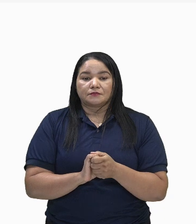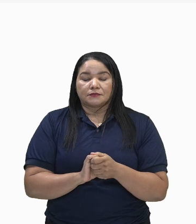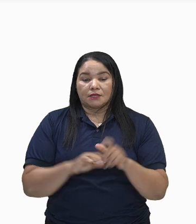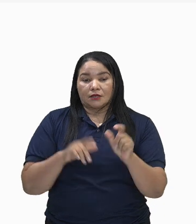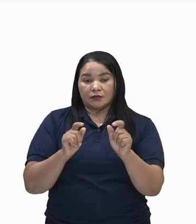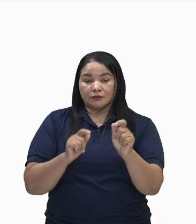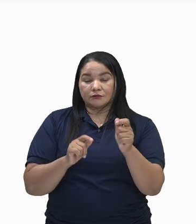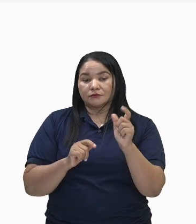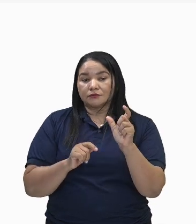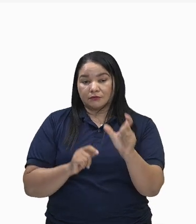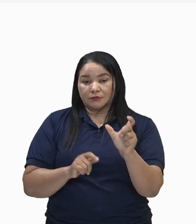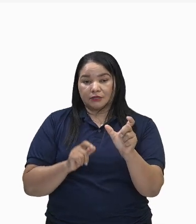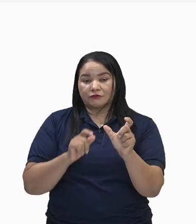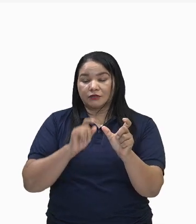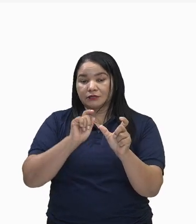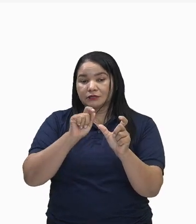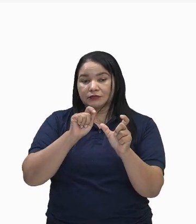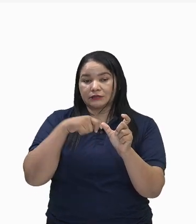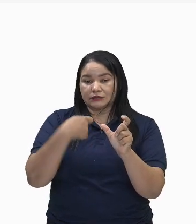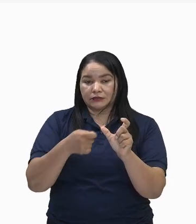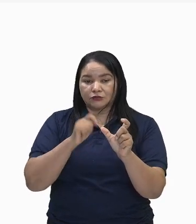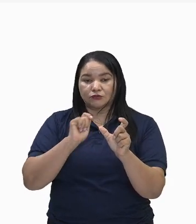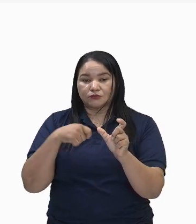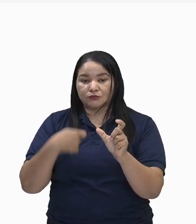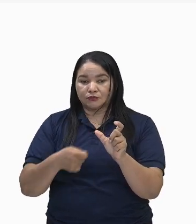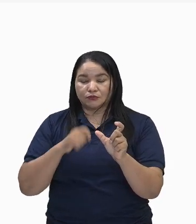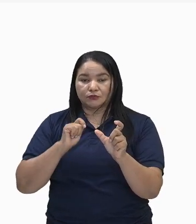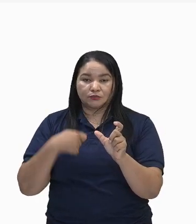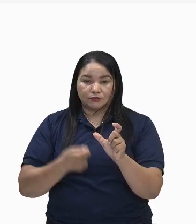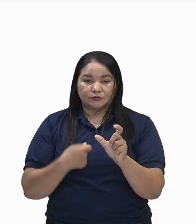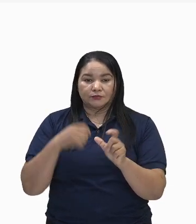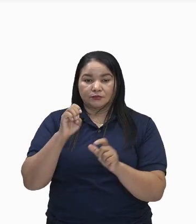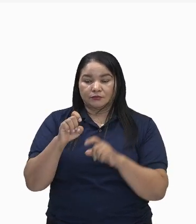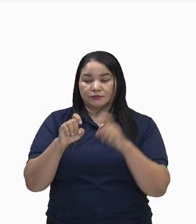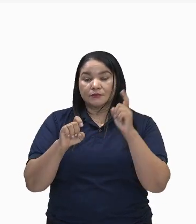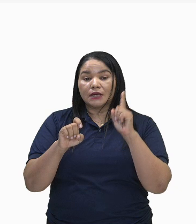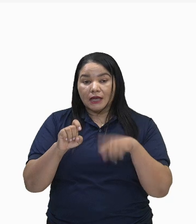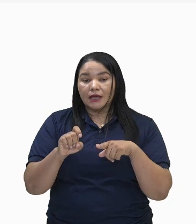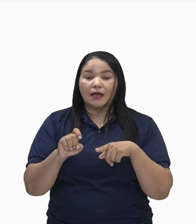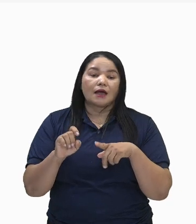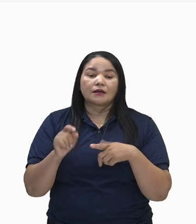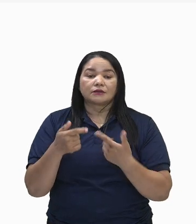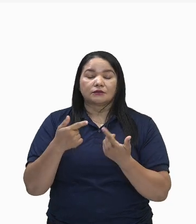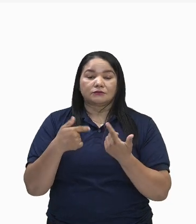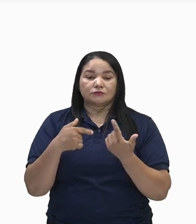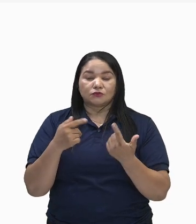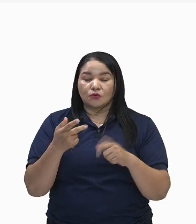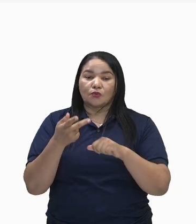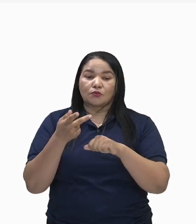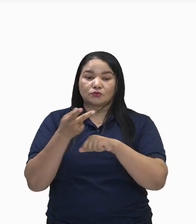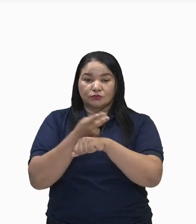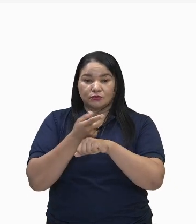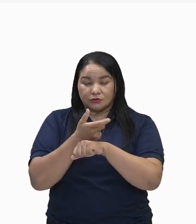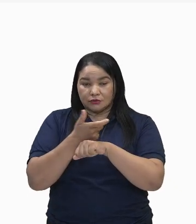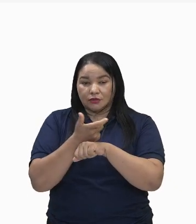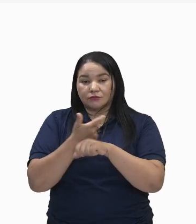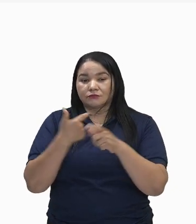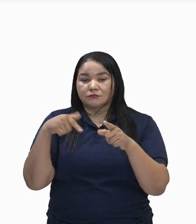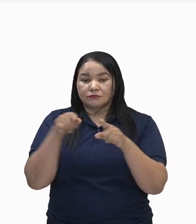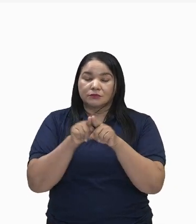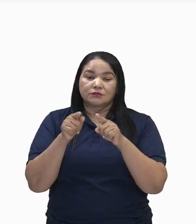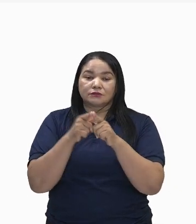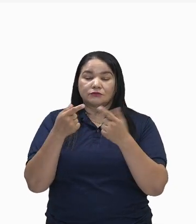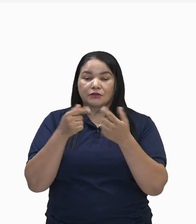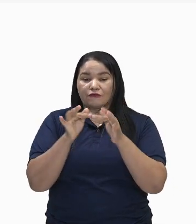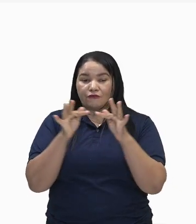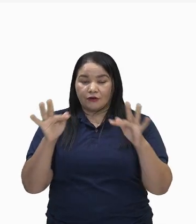da palavra e, que é uma conjunção diferente, tá? No meio das frases, no meio dos versos.